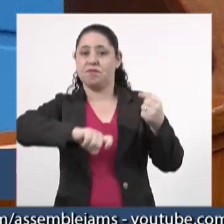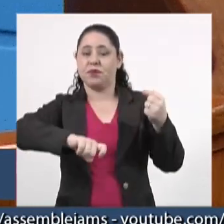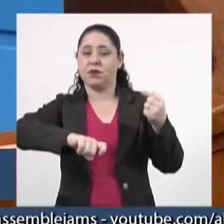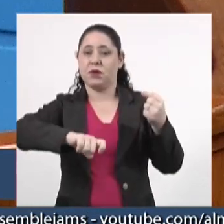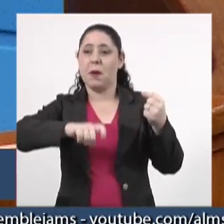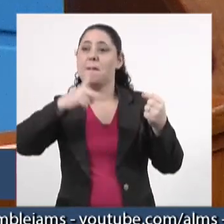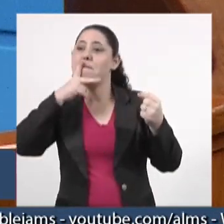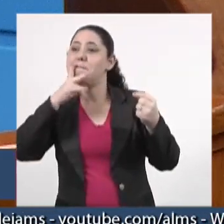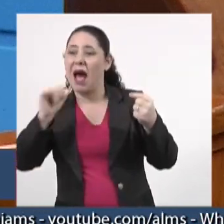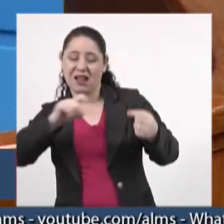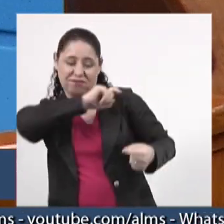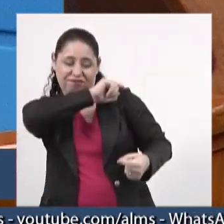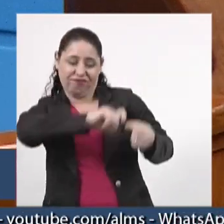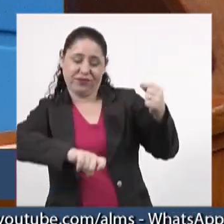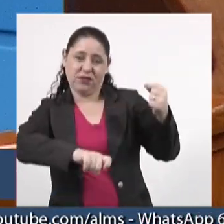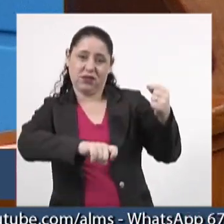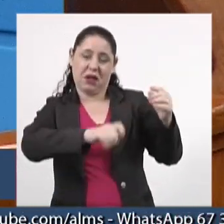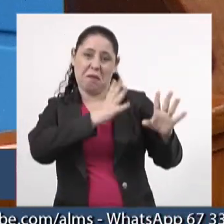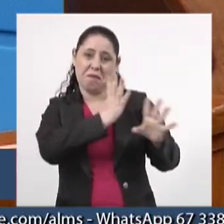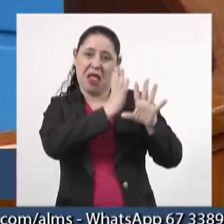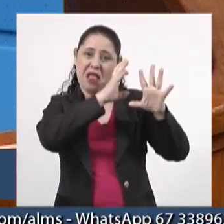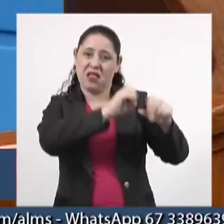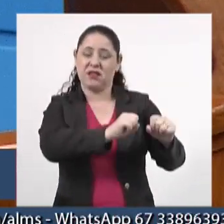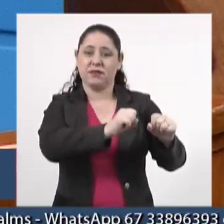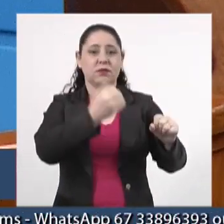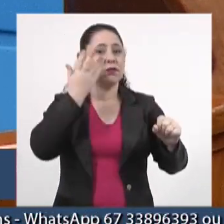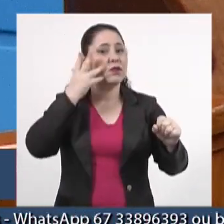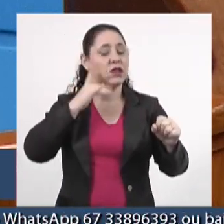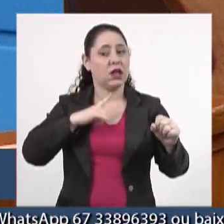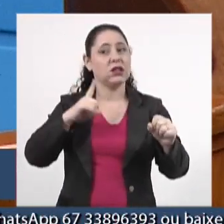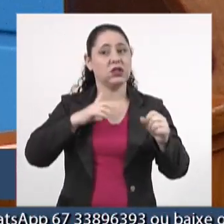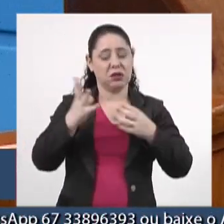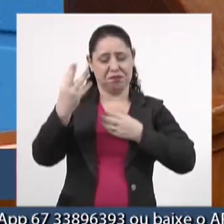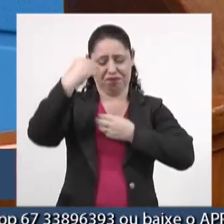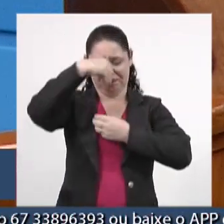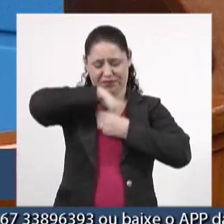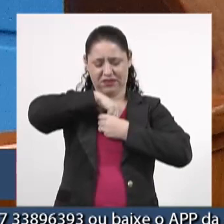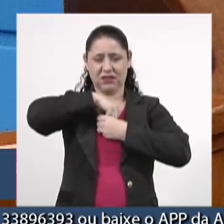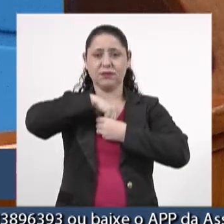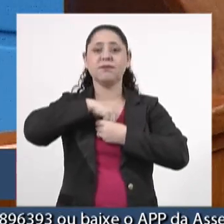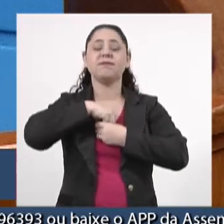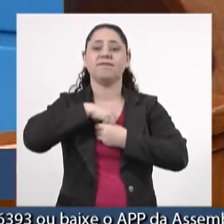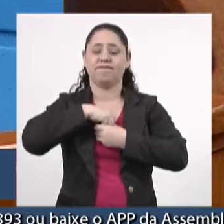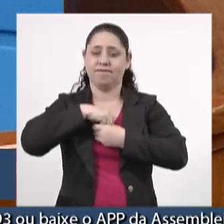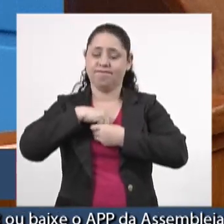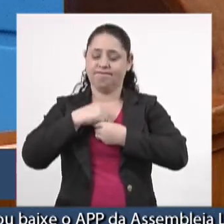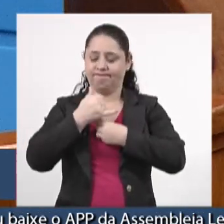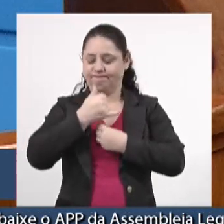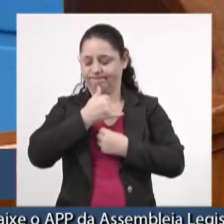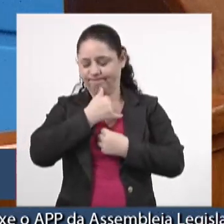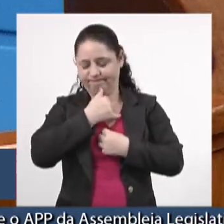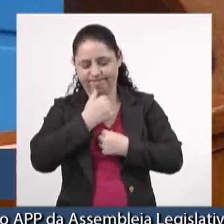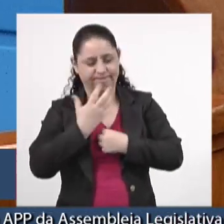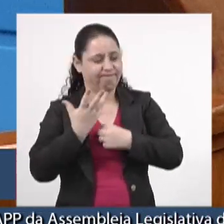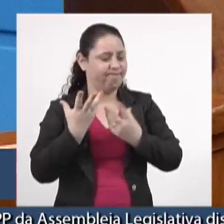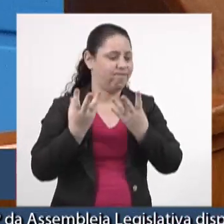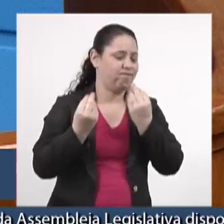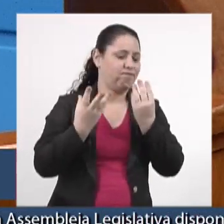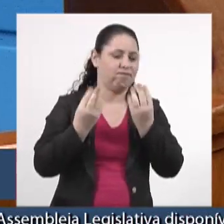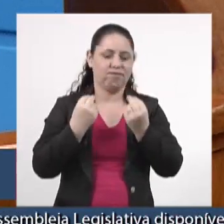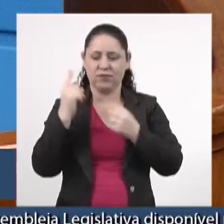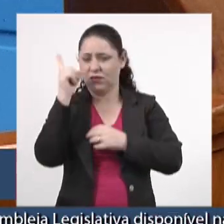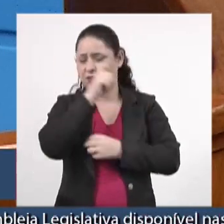do seu próprio pai, e ela era uma criança que carregava todas essas marcas, né? Muita tristeza,